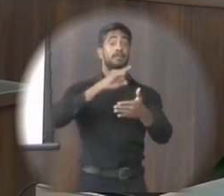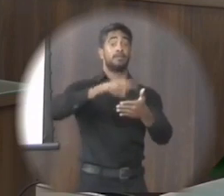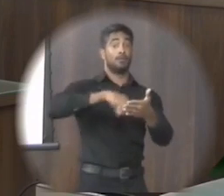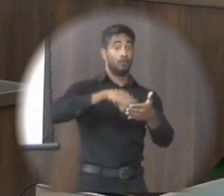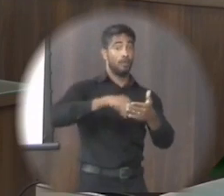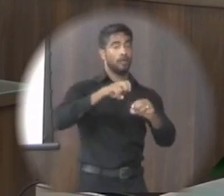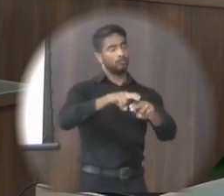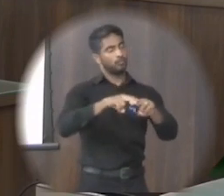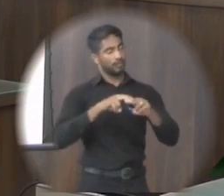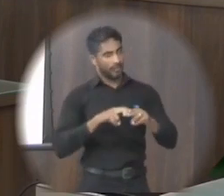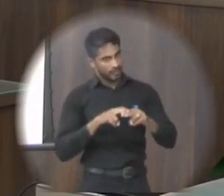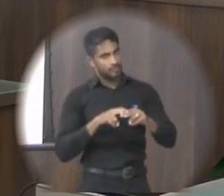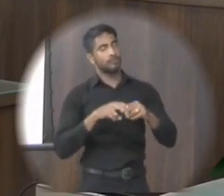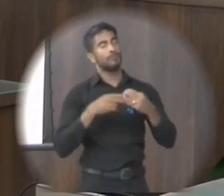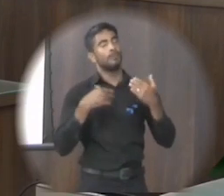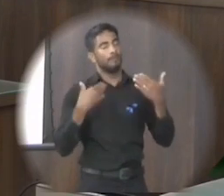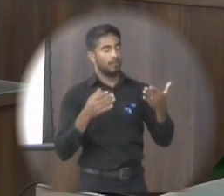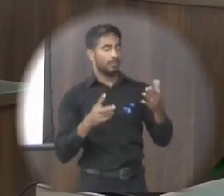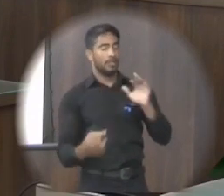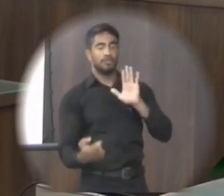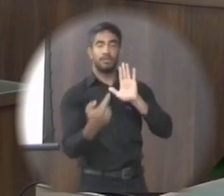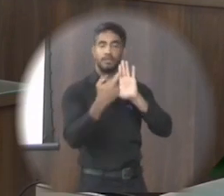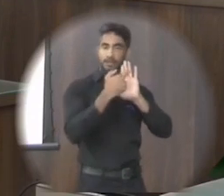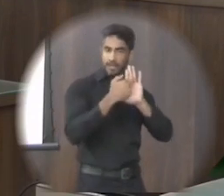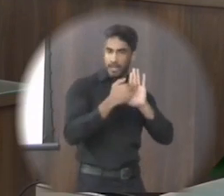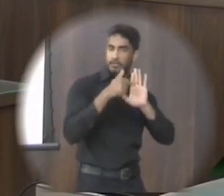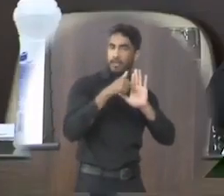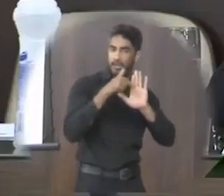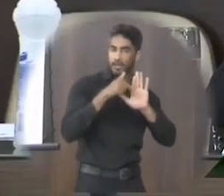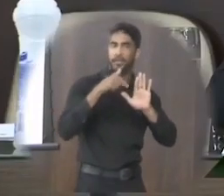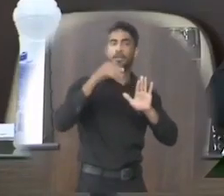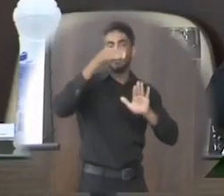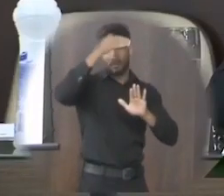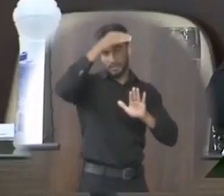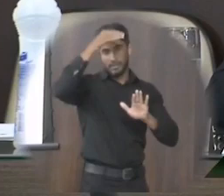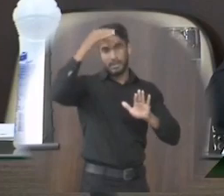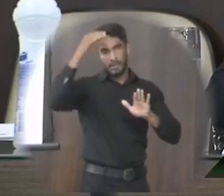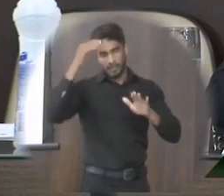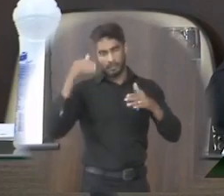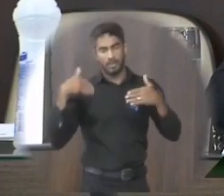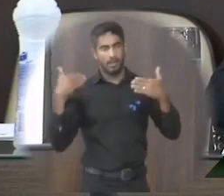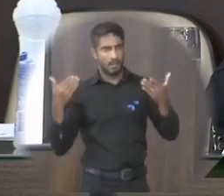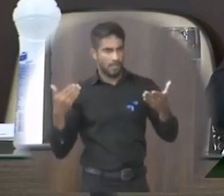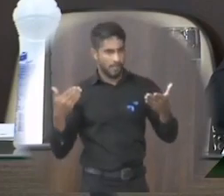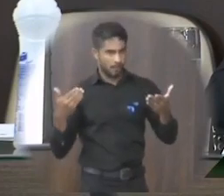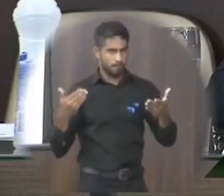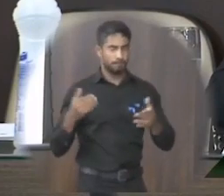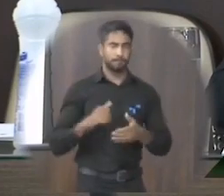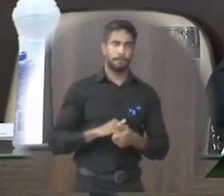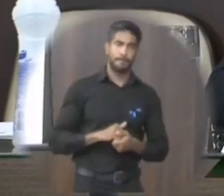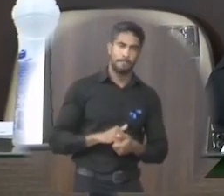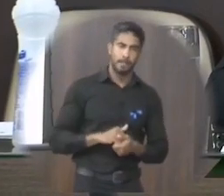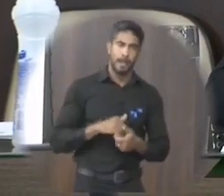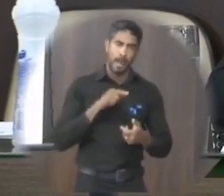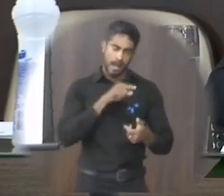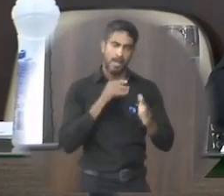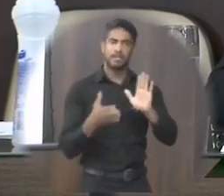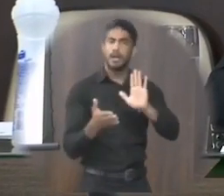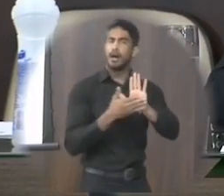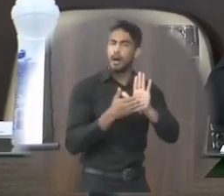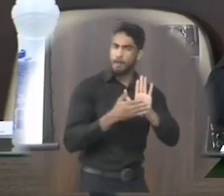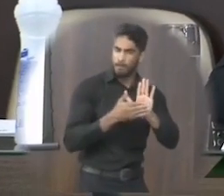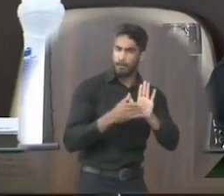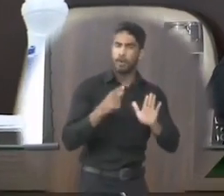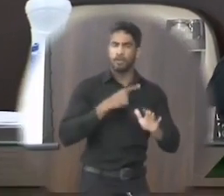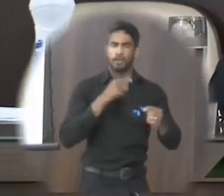finalidade, baseando-se nos princípios do regimento interno desta casa. Fundamentação. A presente proposição